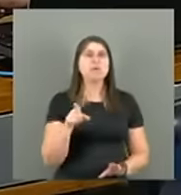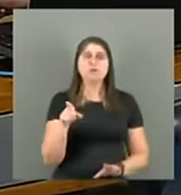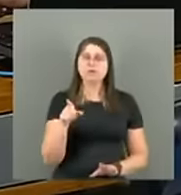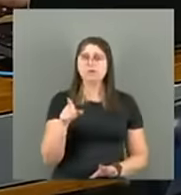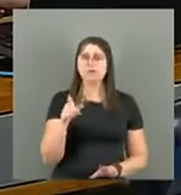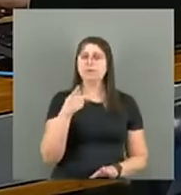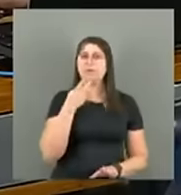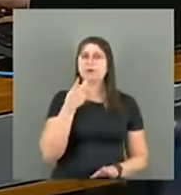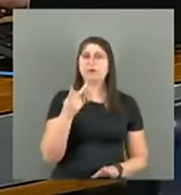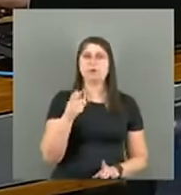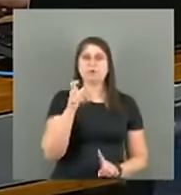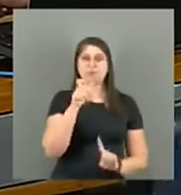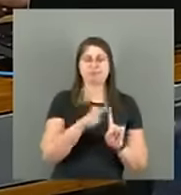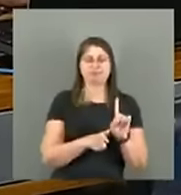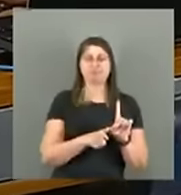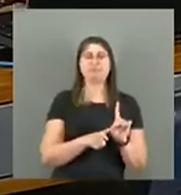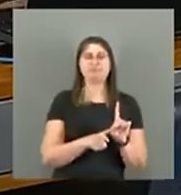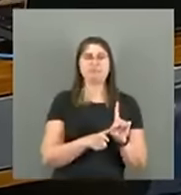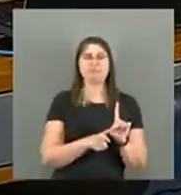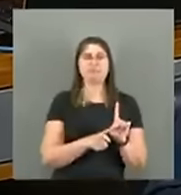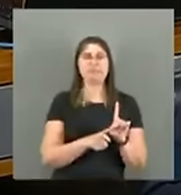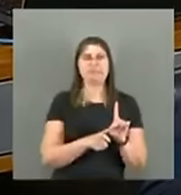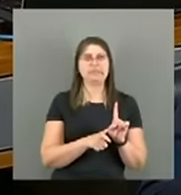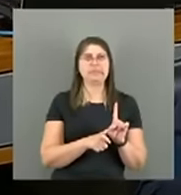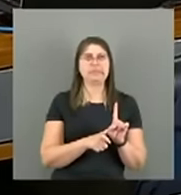falou de um atleta medalhão da Série A.